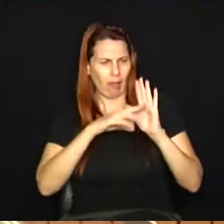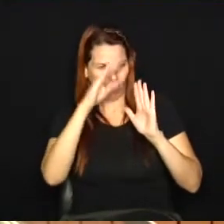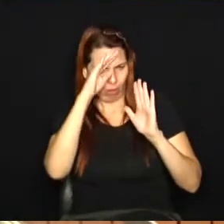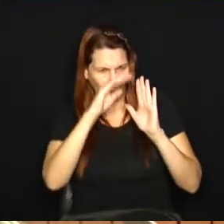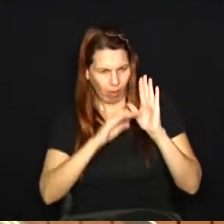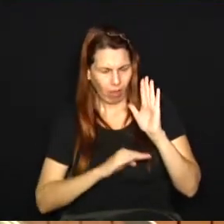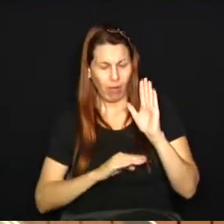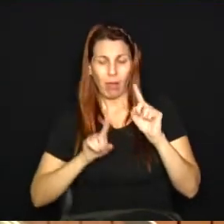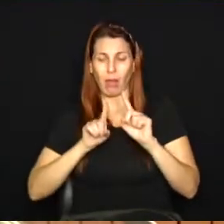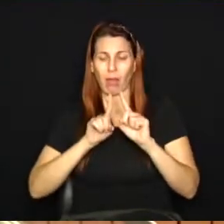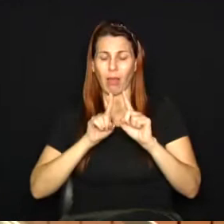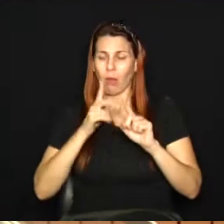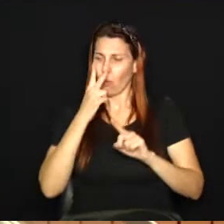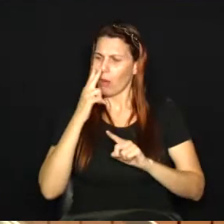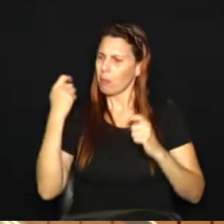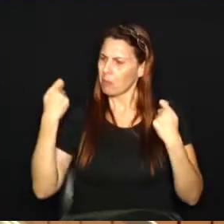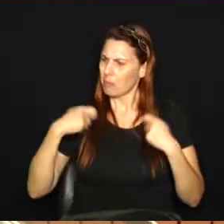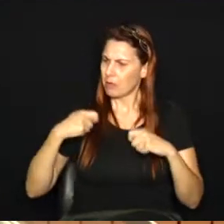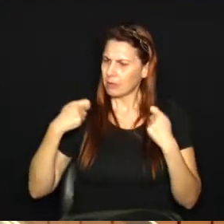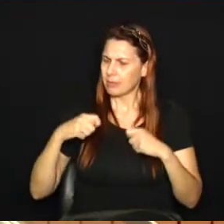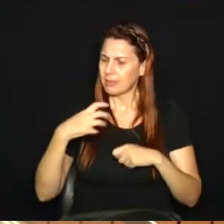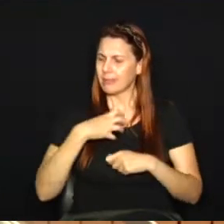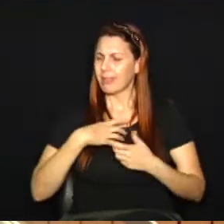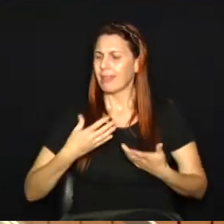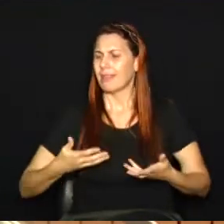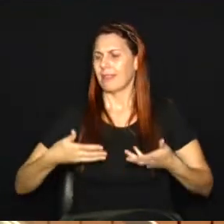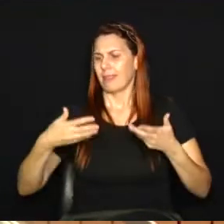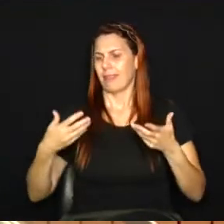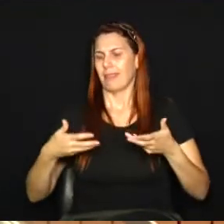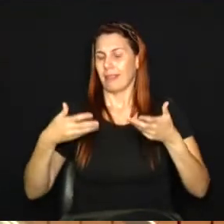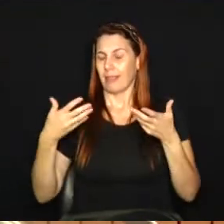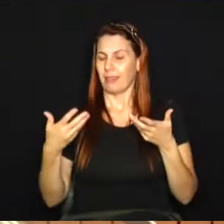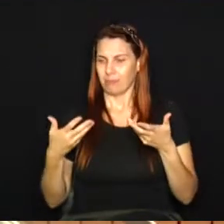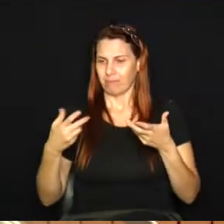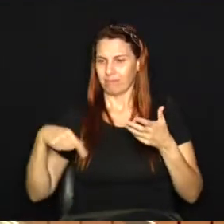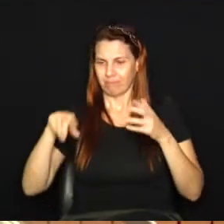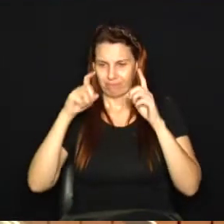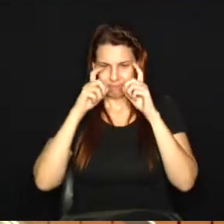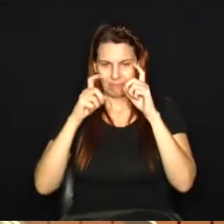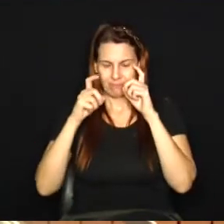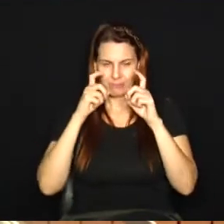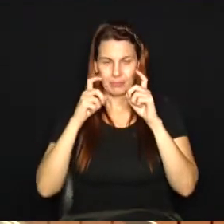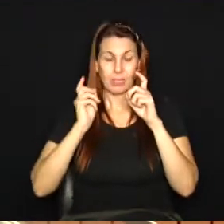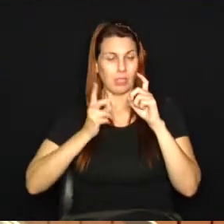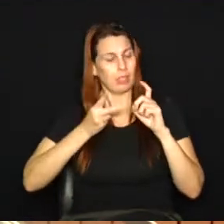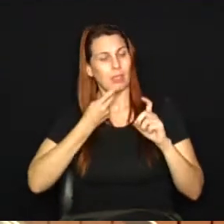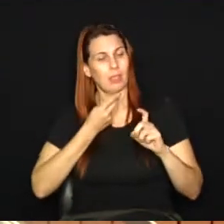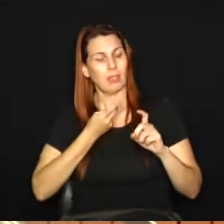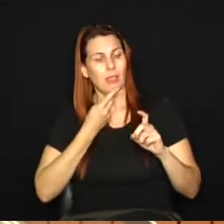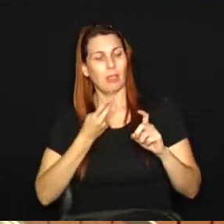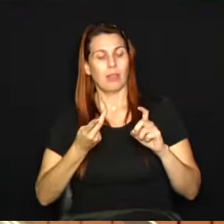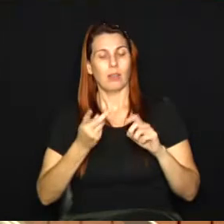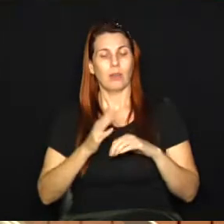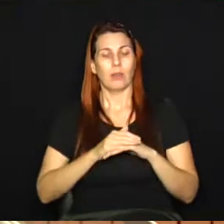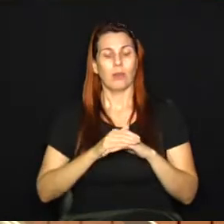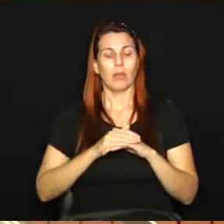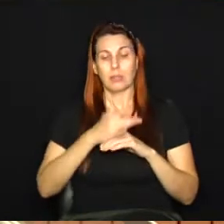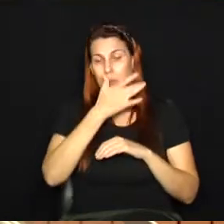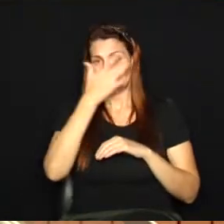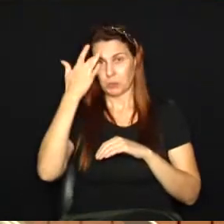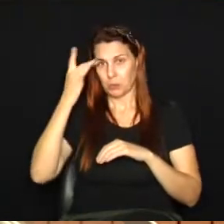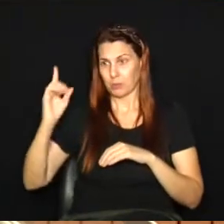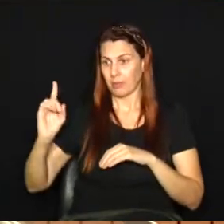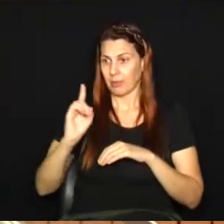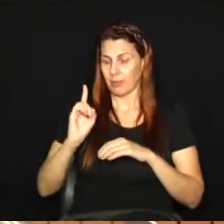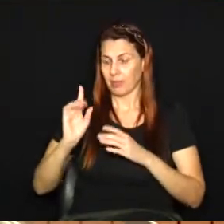levar essa reunião de uma forma descontraída, né? E digo reiteradas vezes que os homenageados